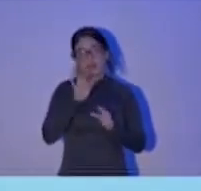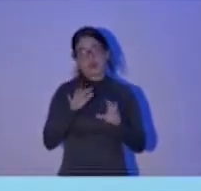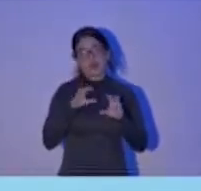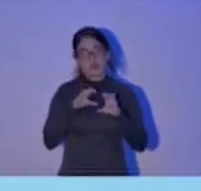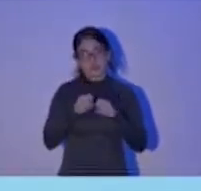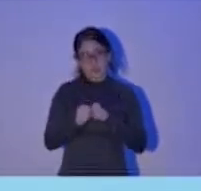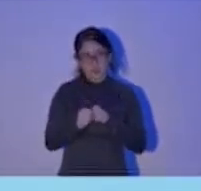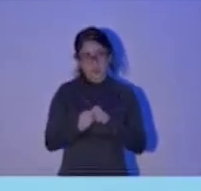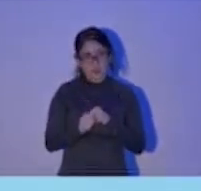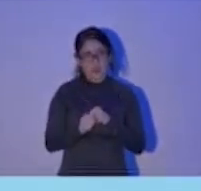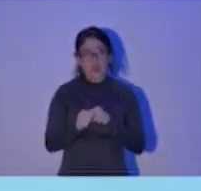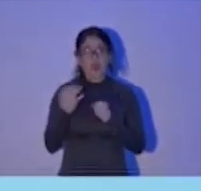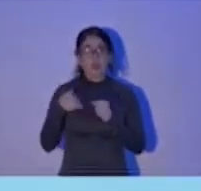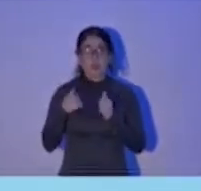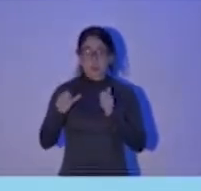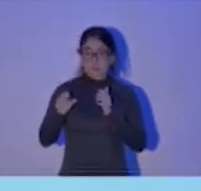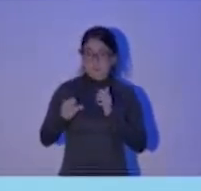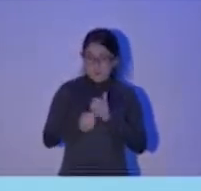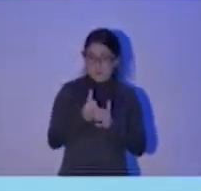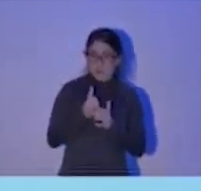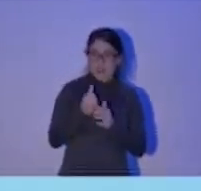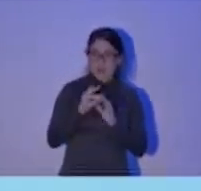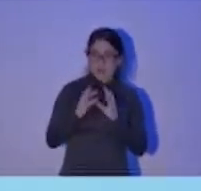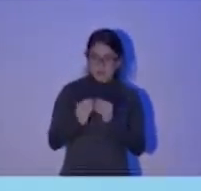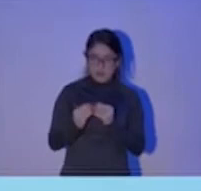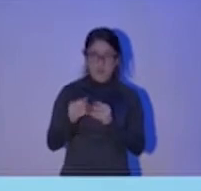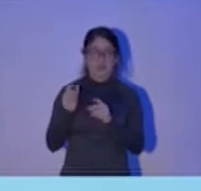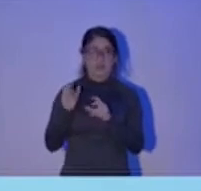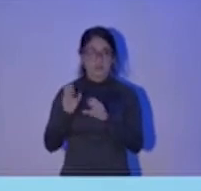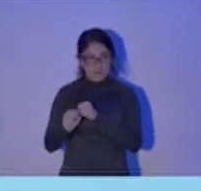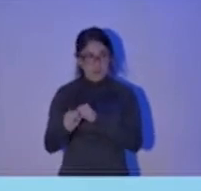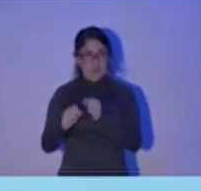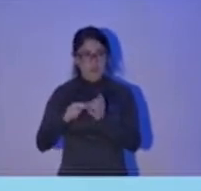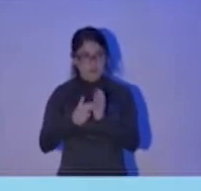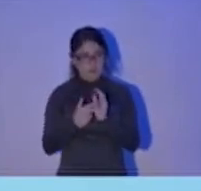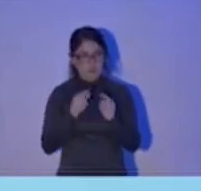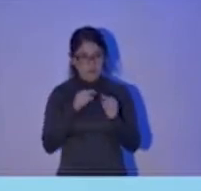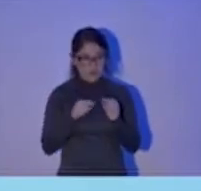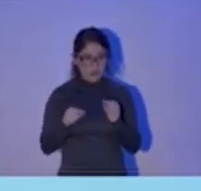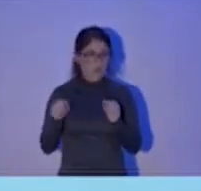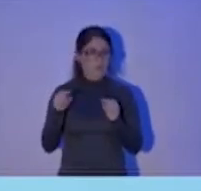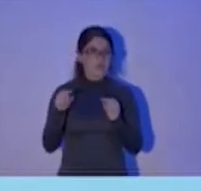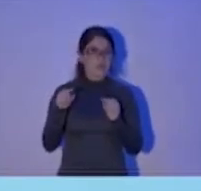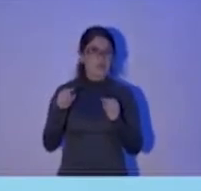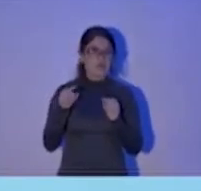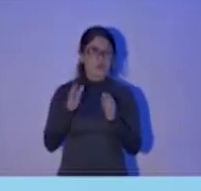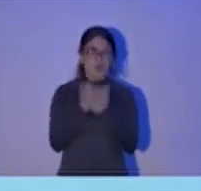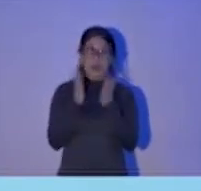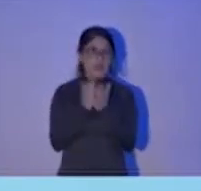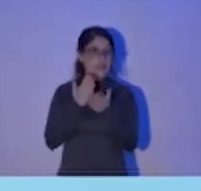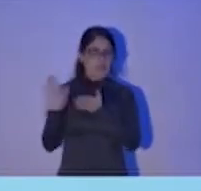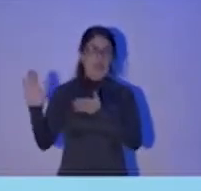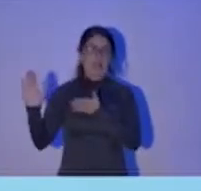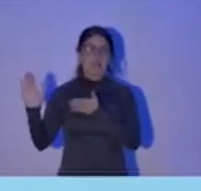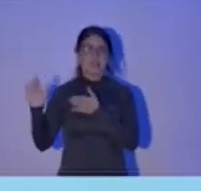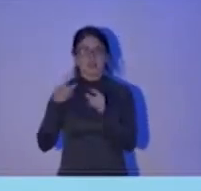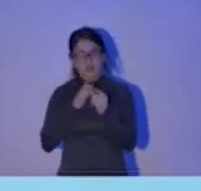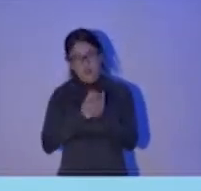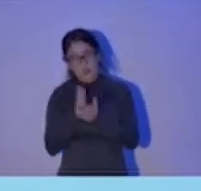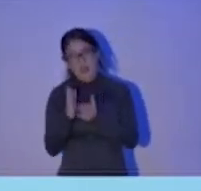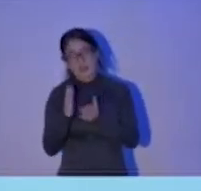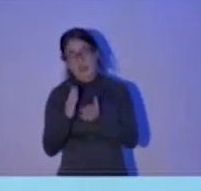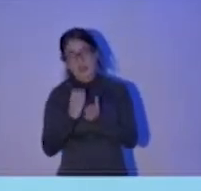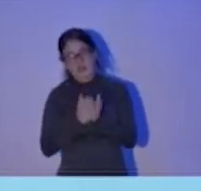o primeiro da família faz todo esse ciclo, essa família saiu definitivamente do eixo da pobreza, da miséria e da falta de